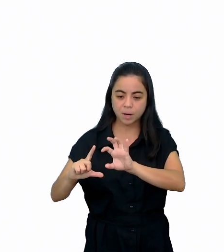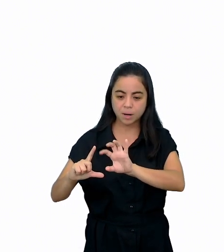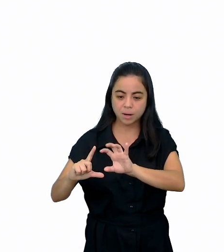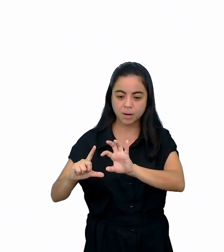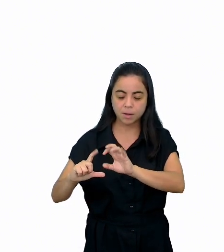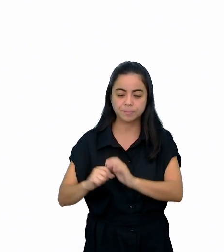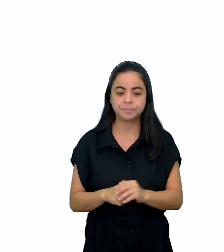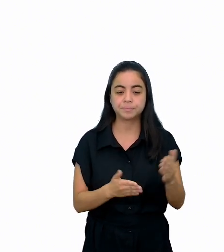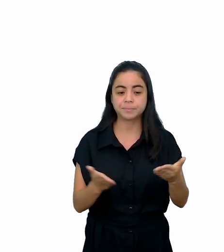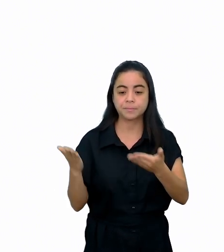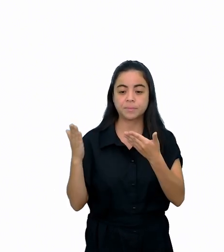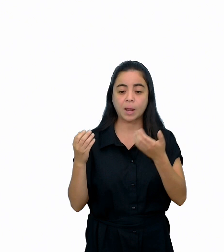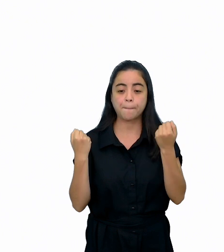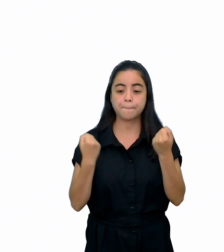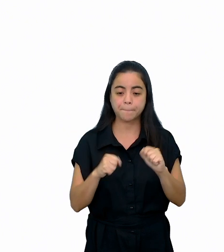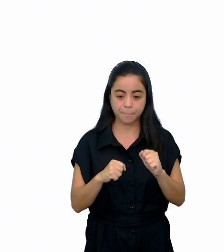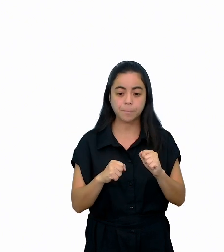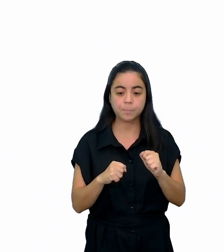que vocês